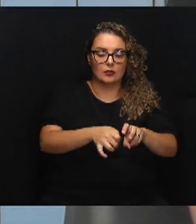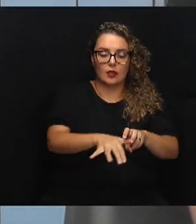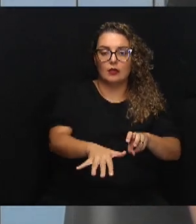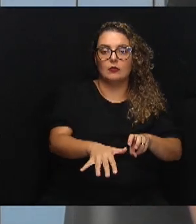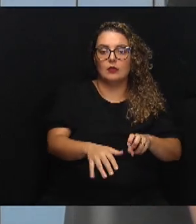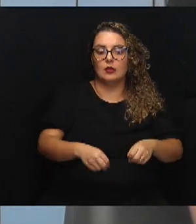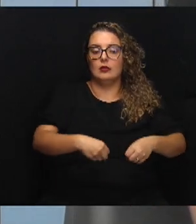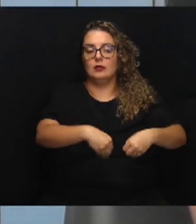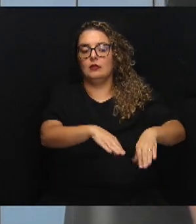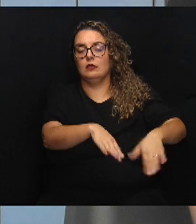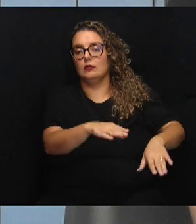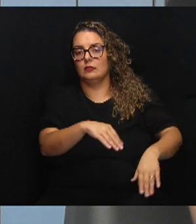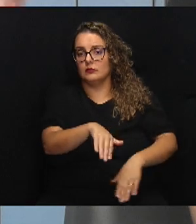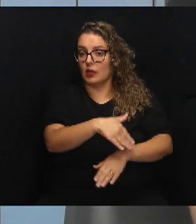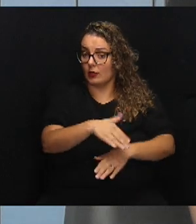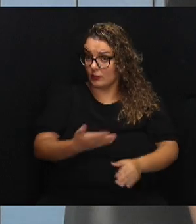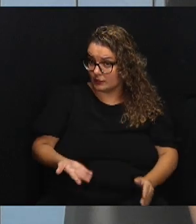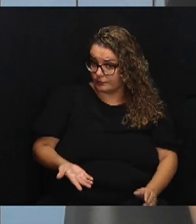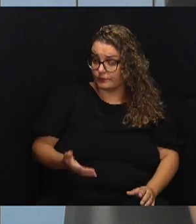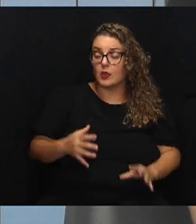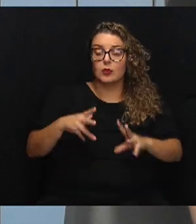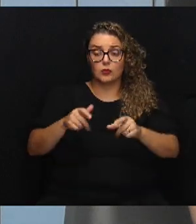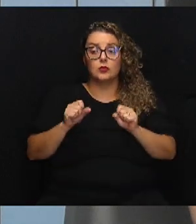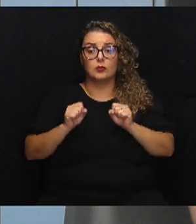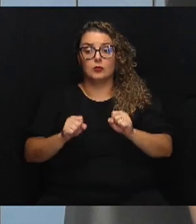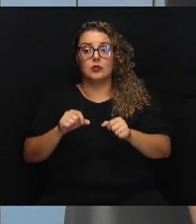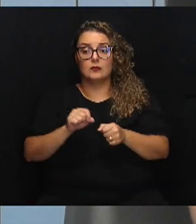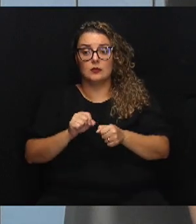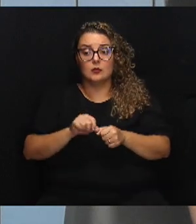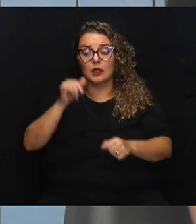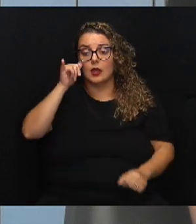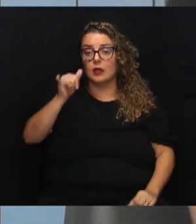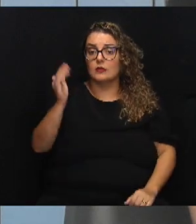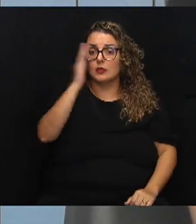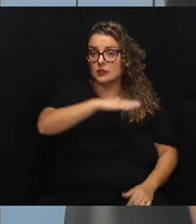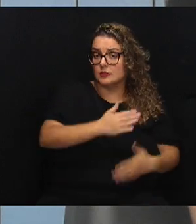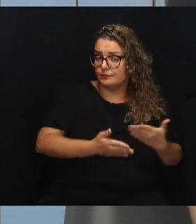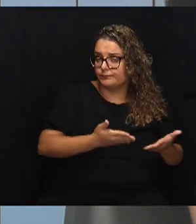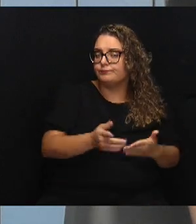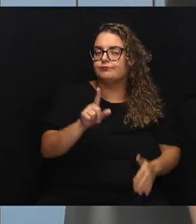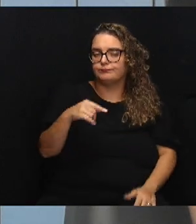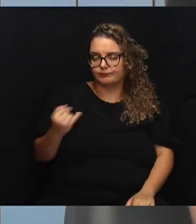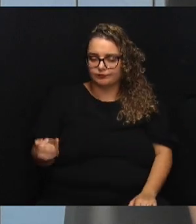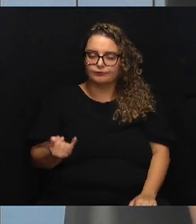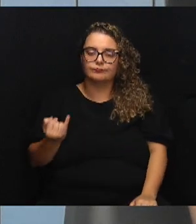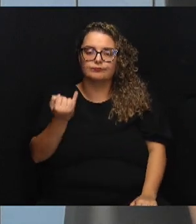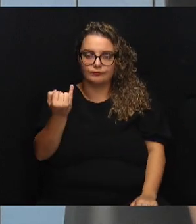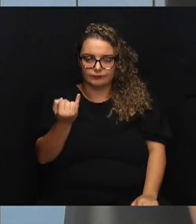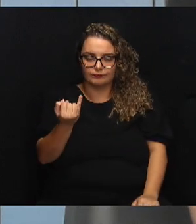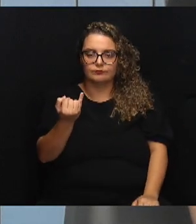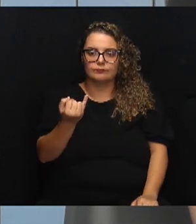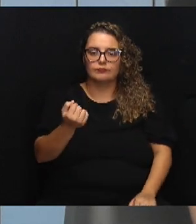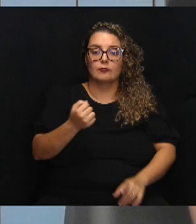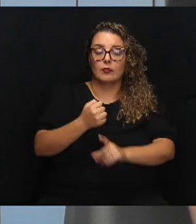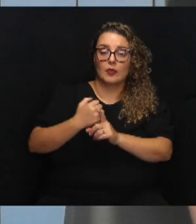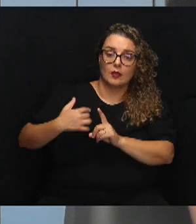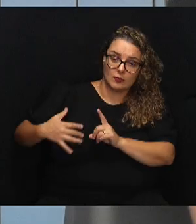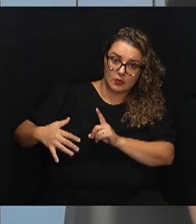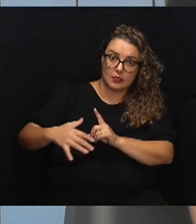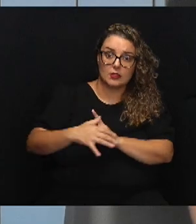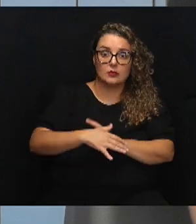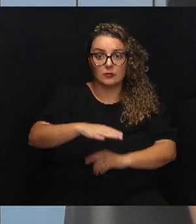Então eu acho que tudo que a gente puder fazer ali para evitar esses maus tratos é importante para a sociedade,